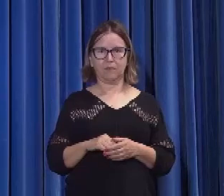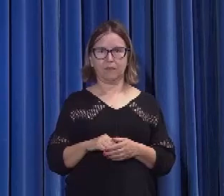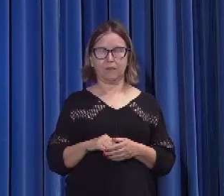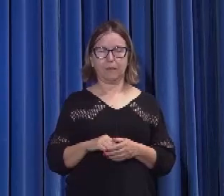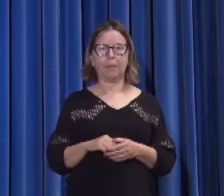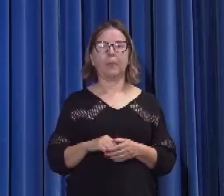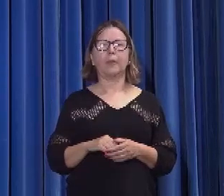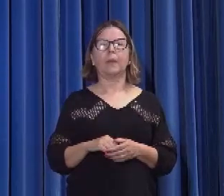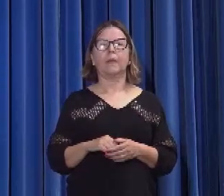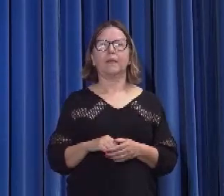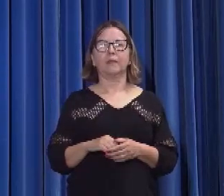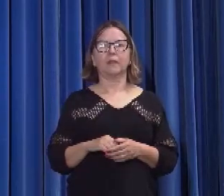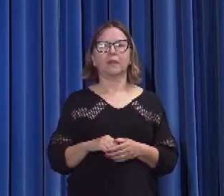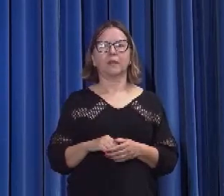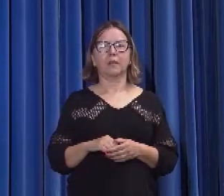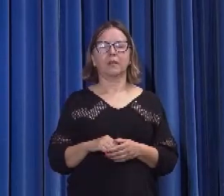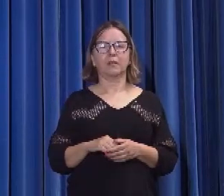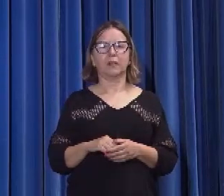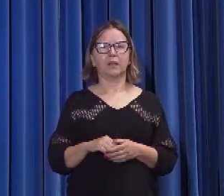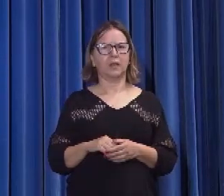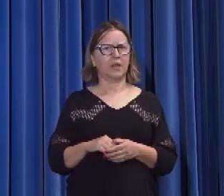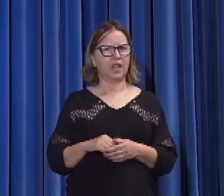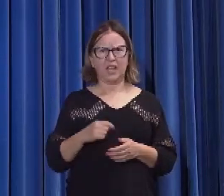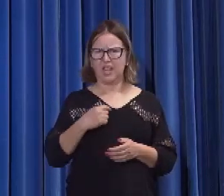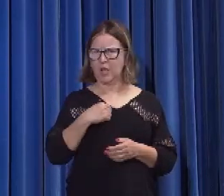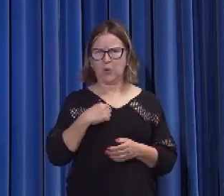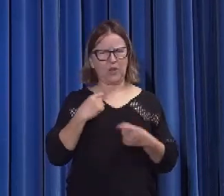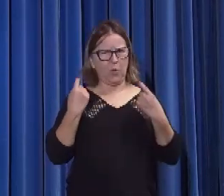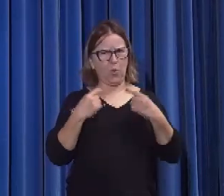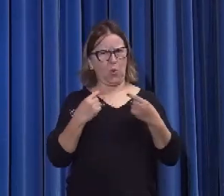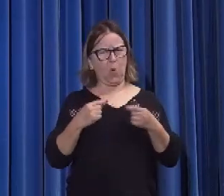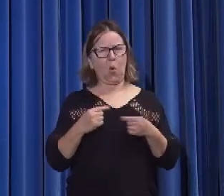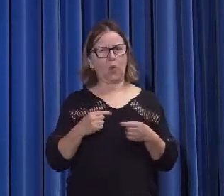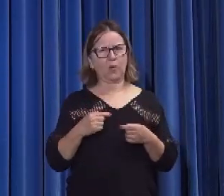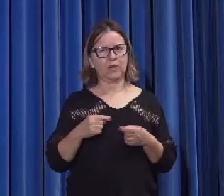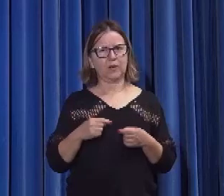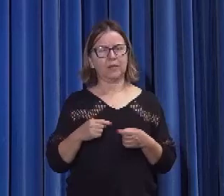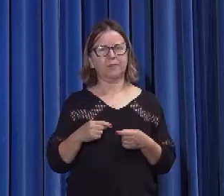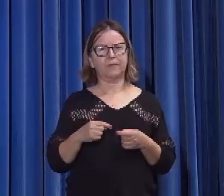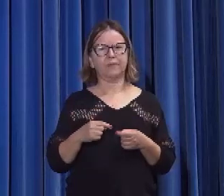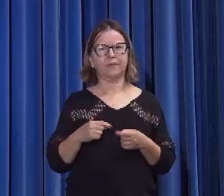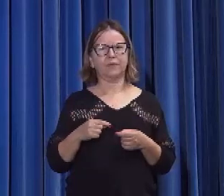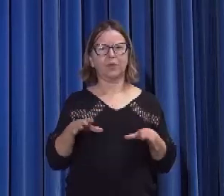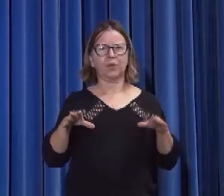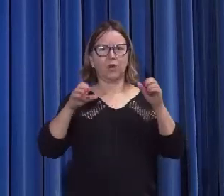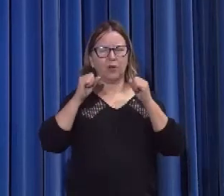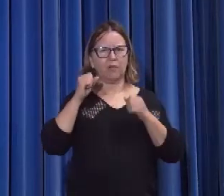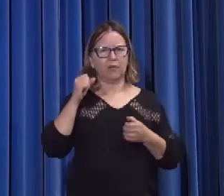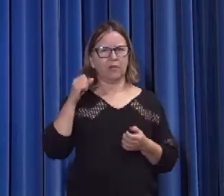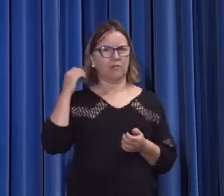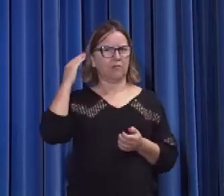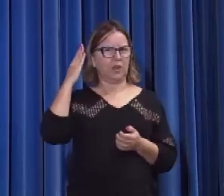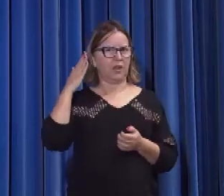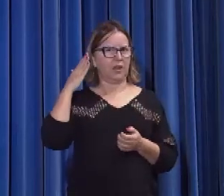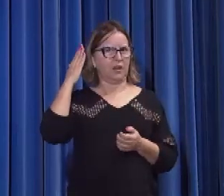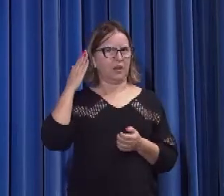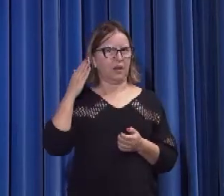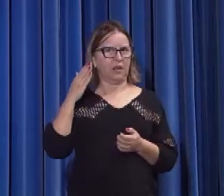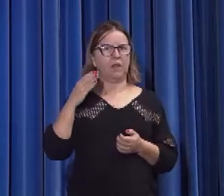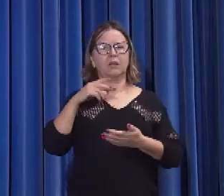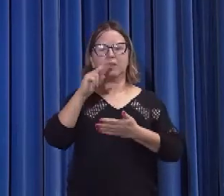sermões, que nós não devemos ler um livro ou fazer uma oração. Você deve fazer